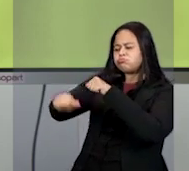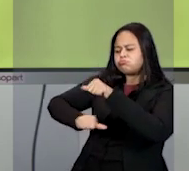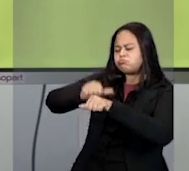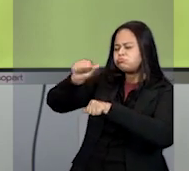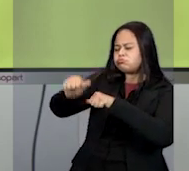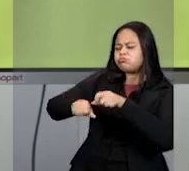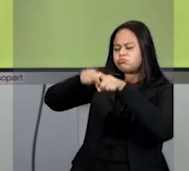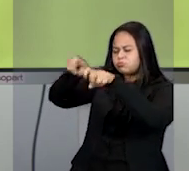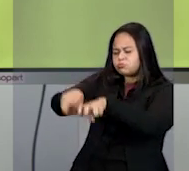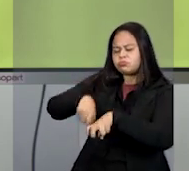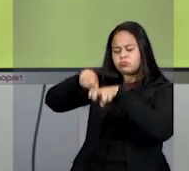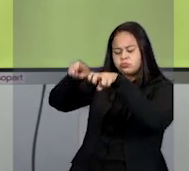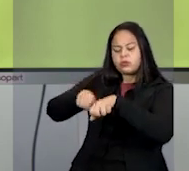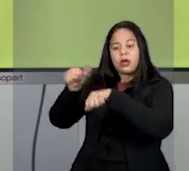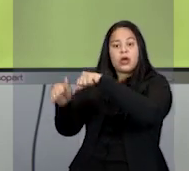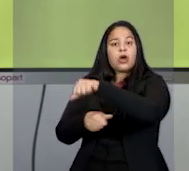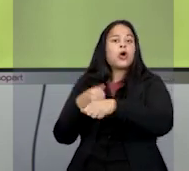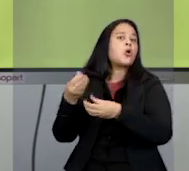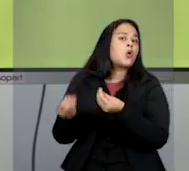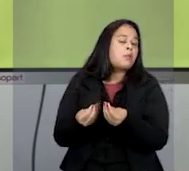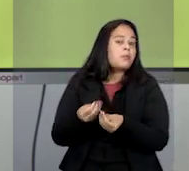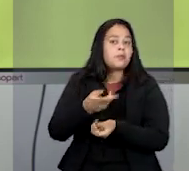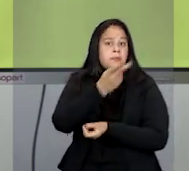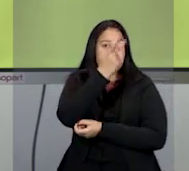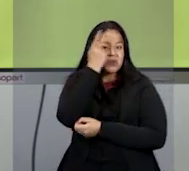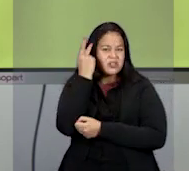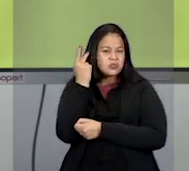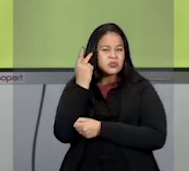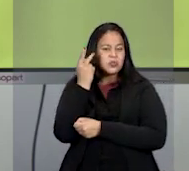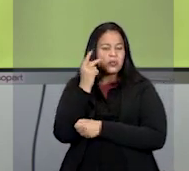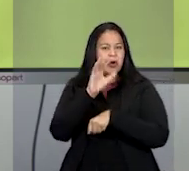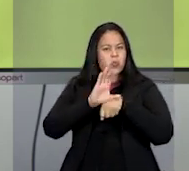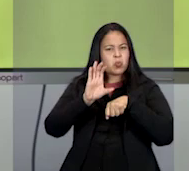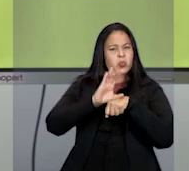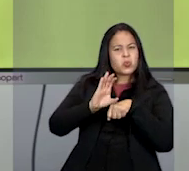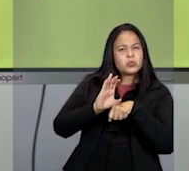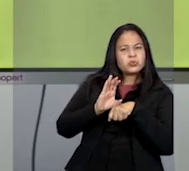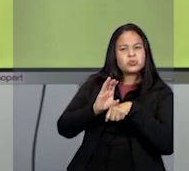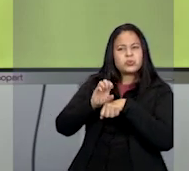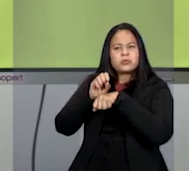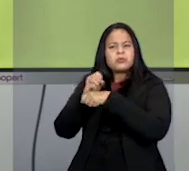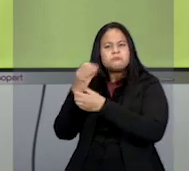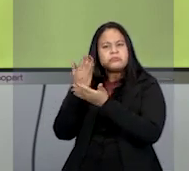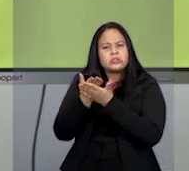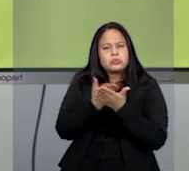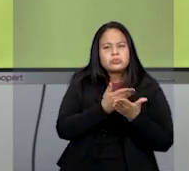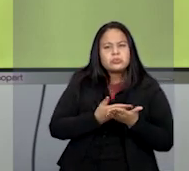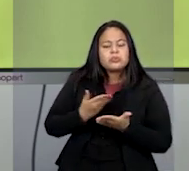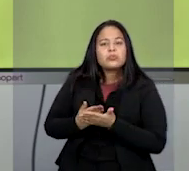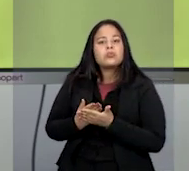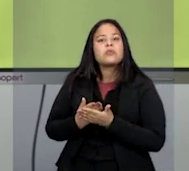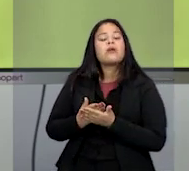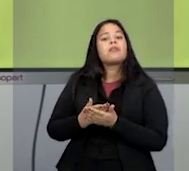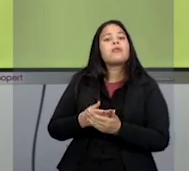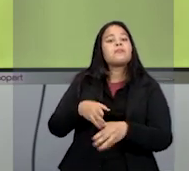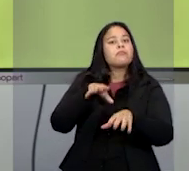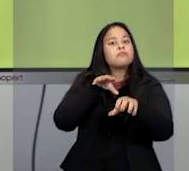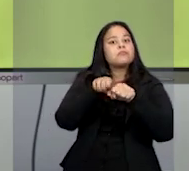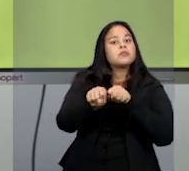campo. Ou seja, uma pessoa que vai ter um curso técnico em determinada área que precisa, uma graduação,